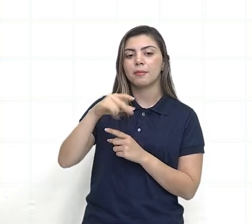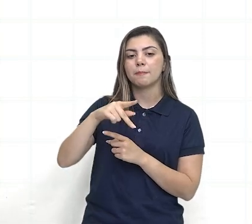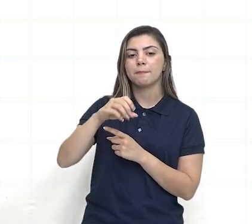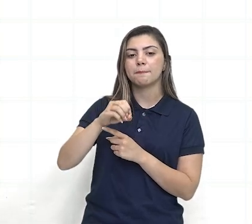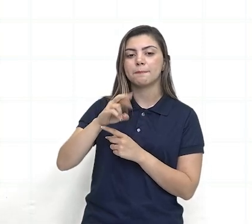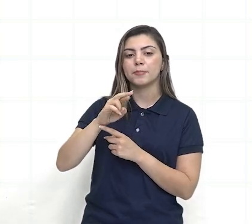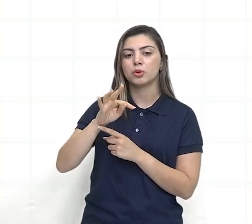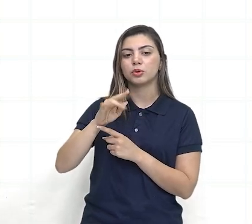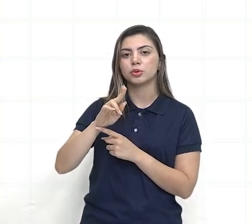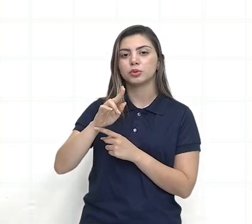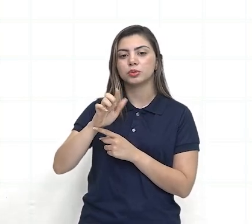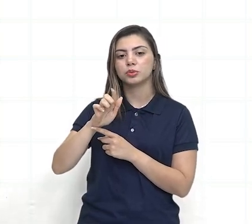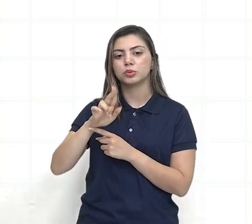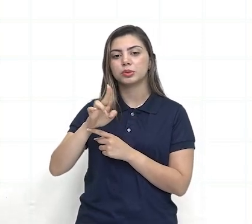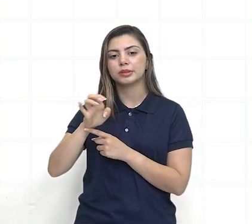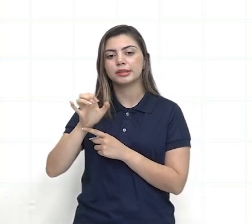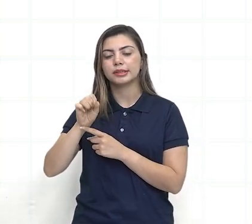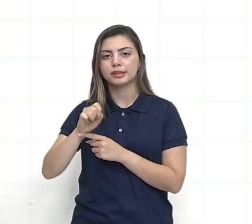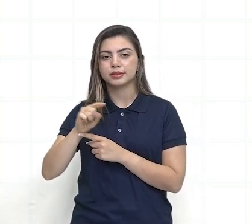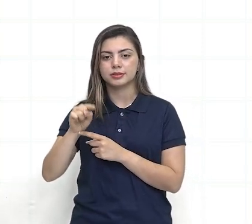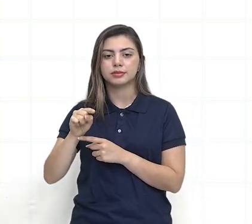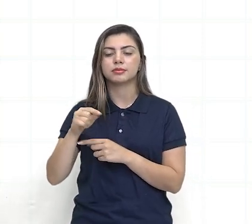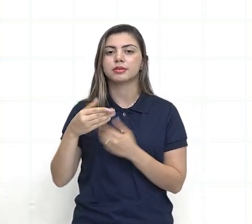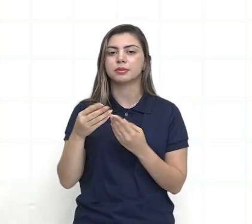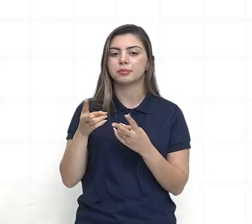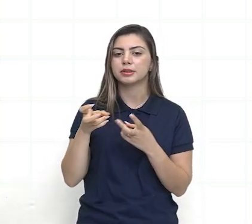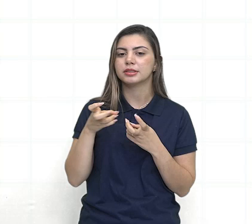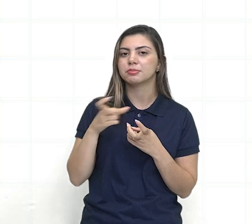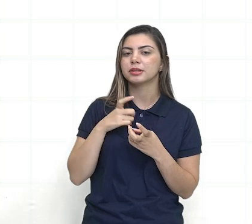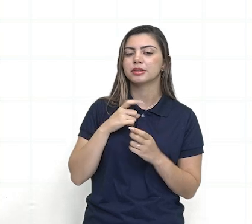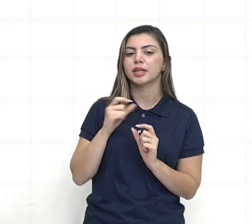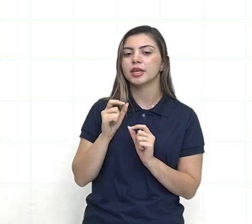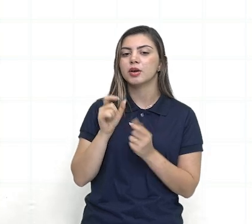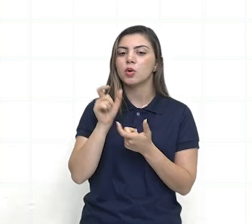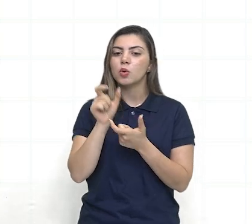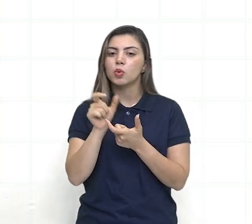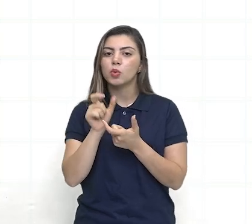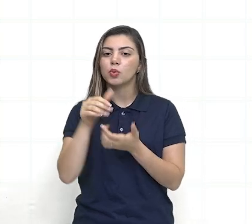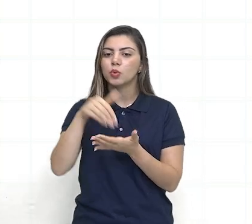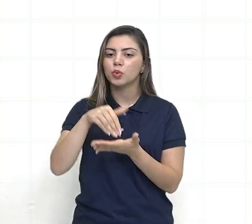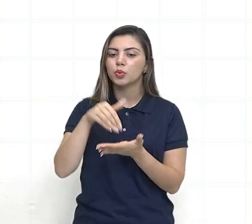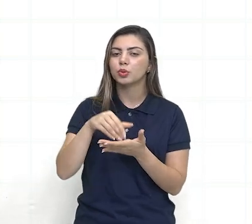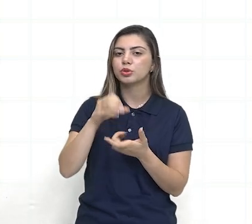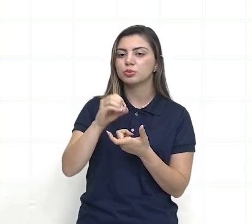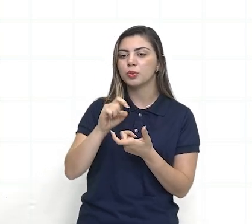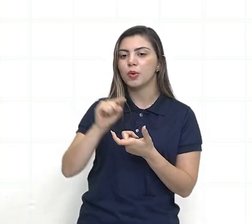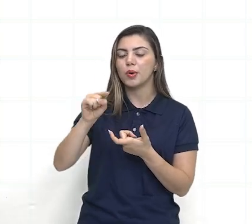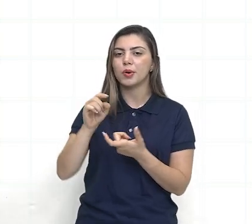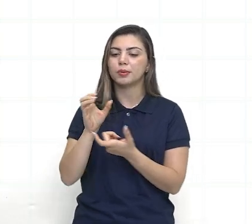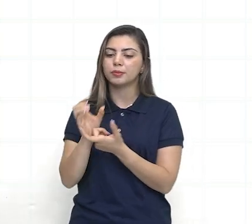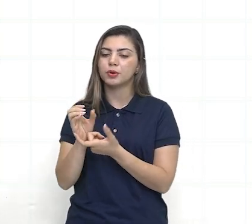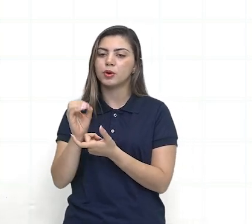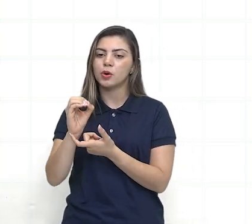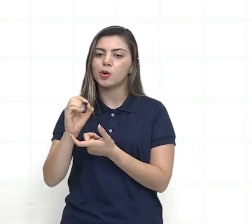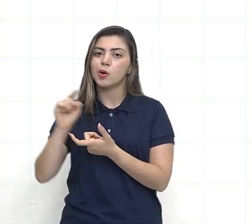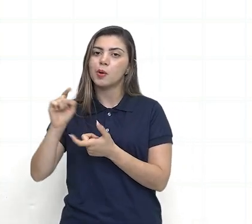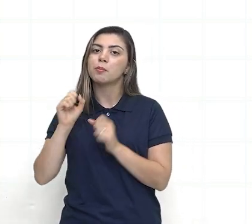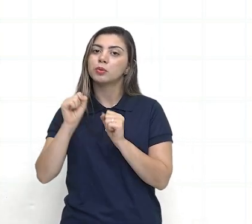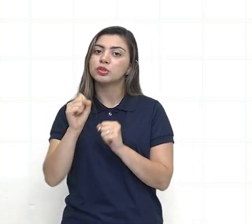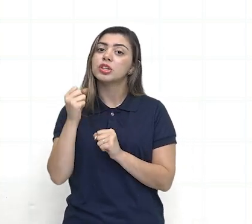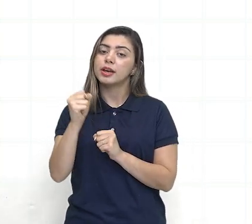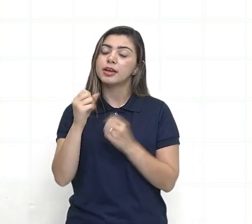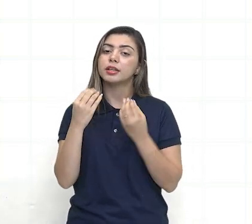vendo? Acentuado, sílaba tônica última. Dominó, aqui a terminação de O, poderia estar no